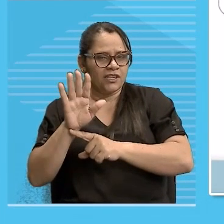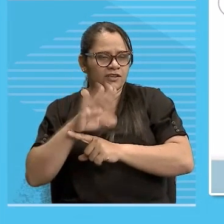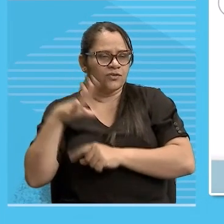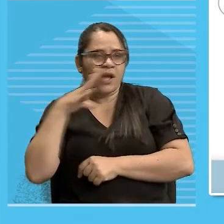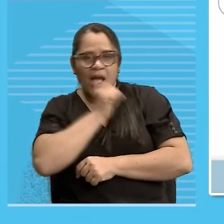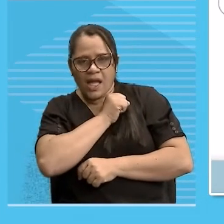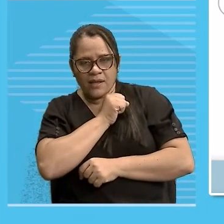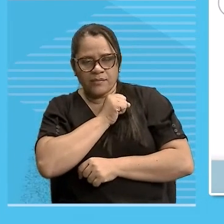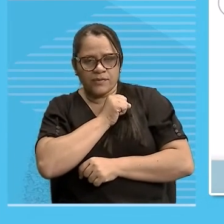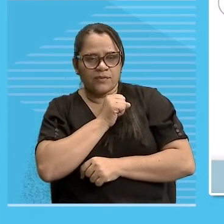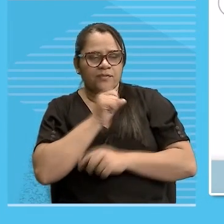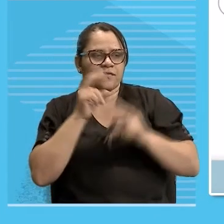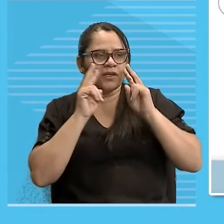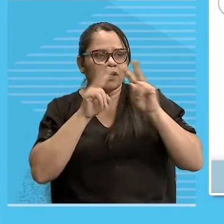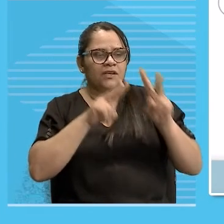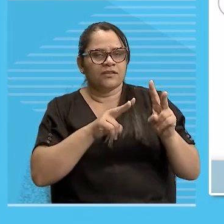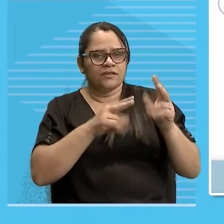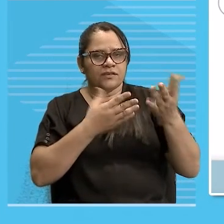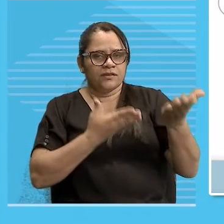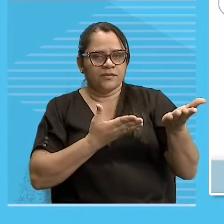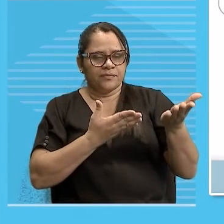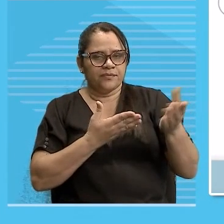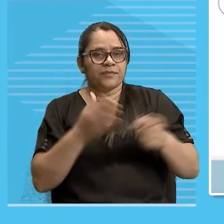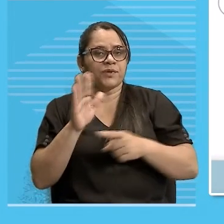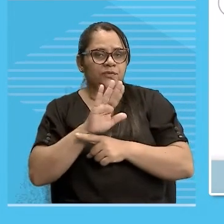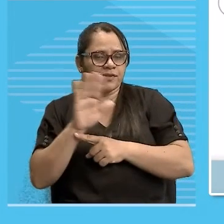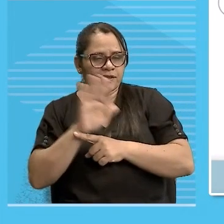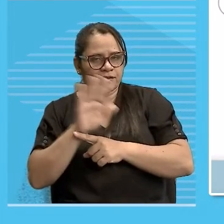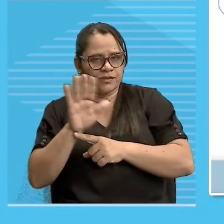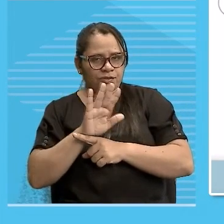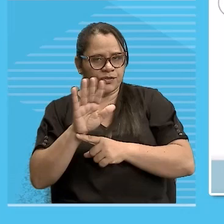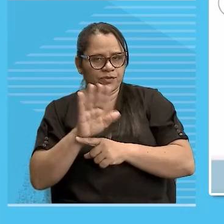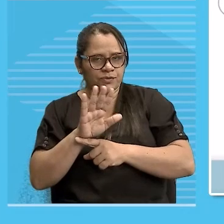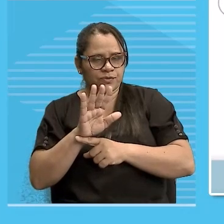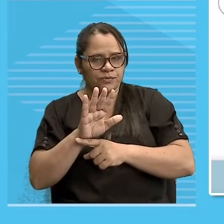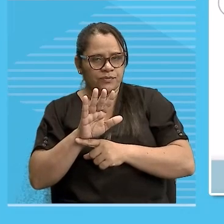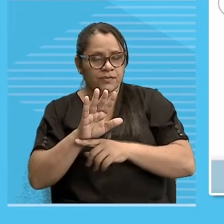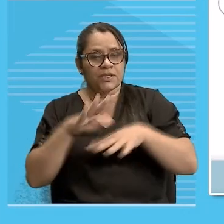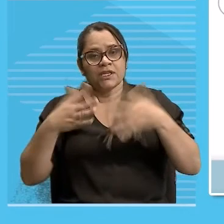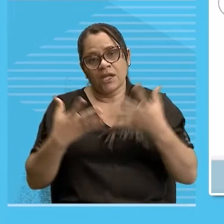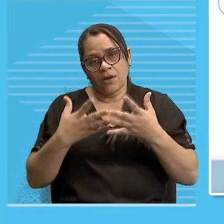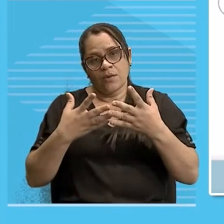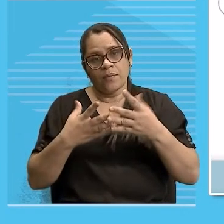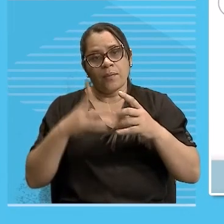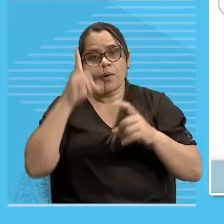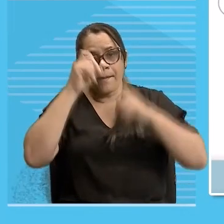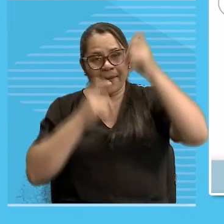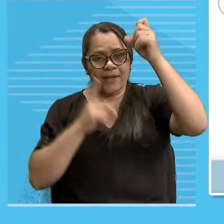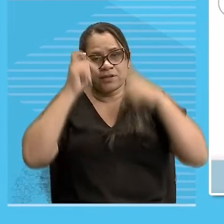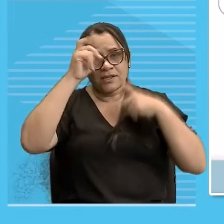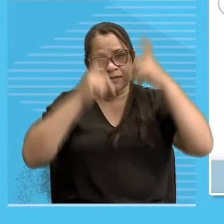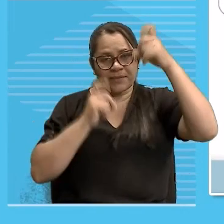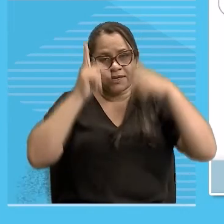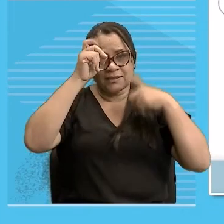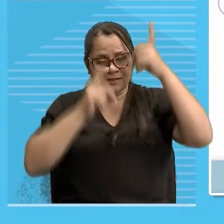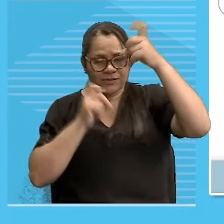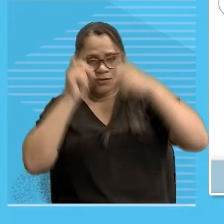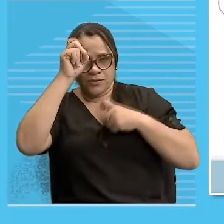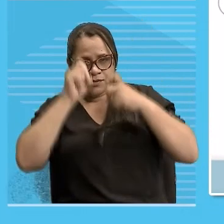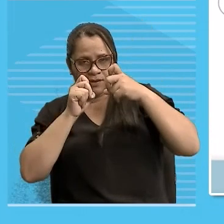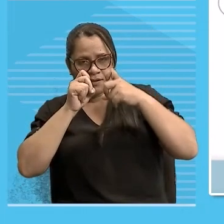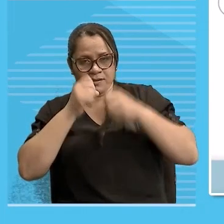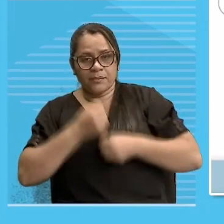animado. Para que vocês pudessem, por exemplo, por meio das expressões faciais apresentadas pela